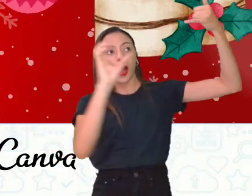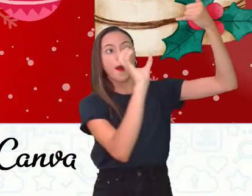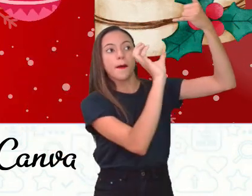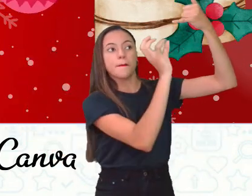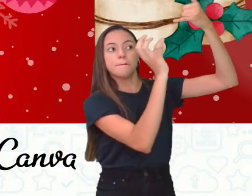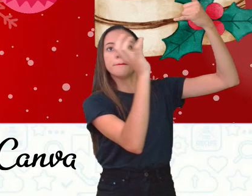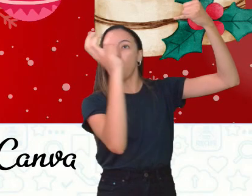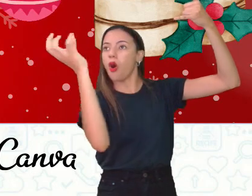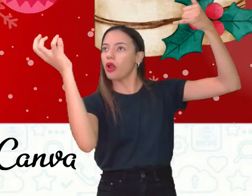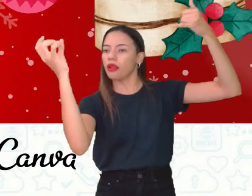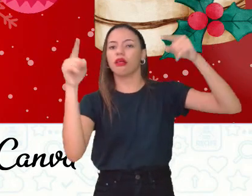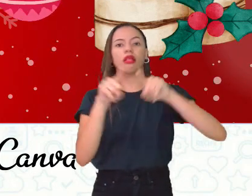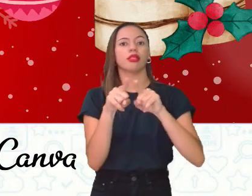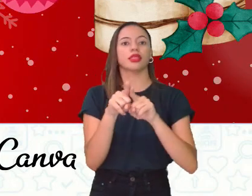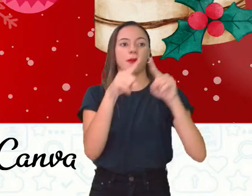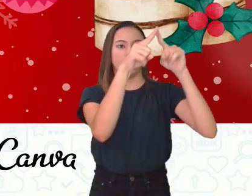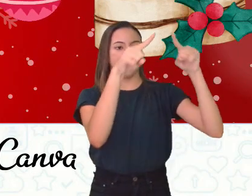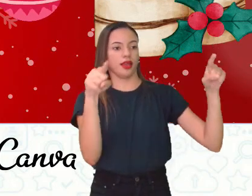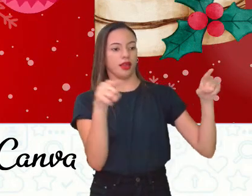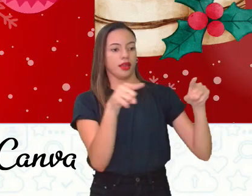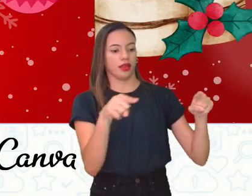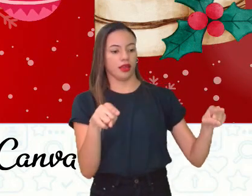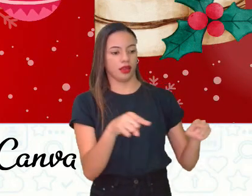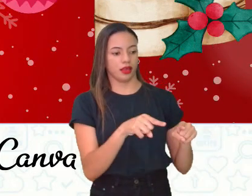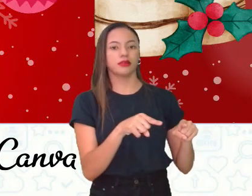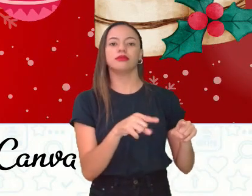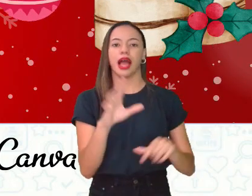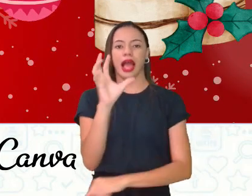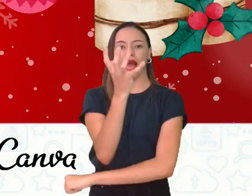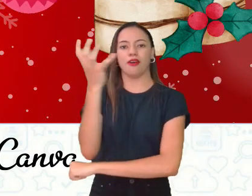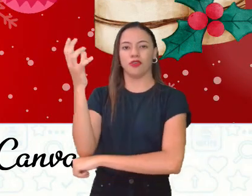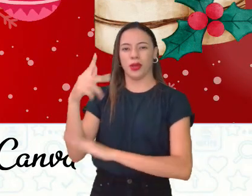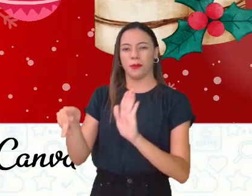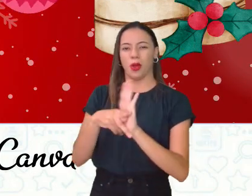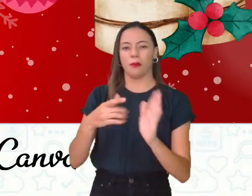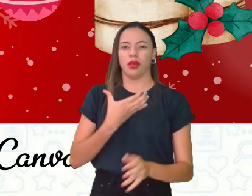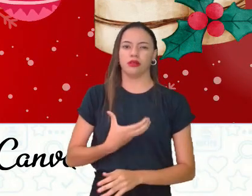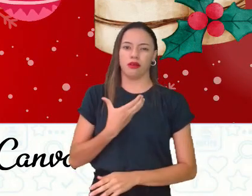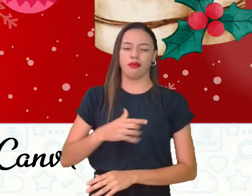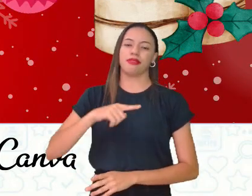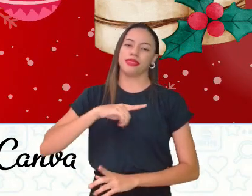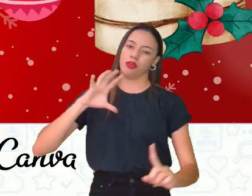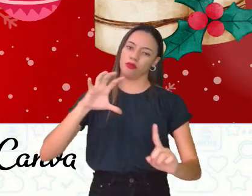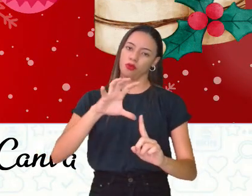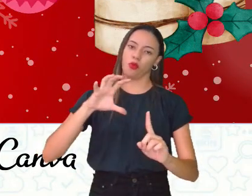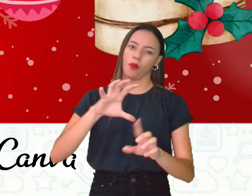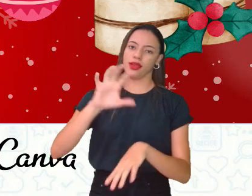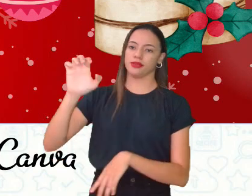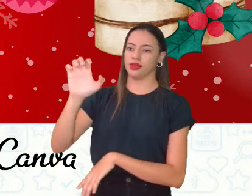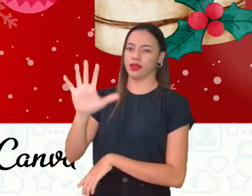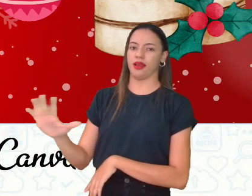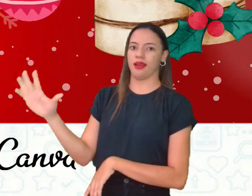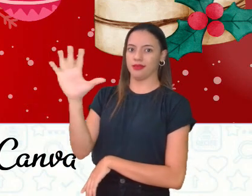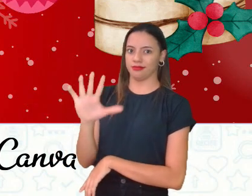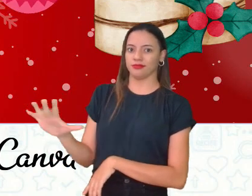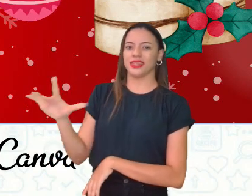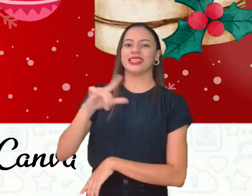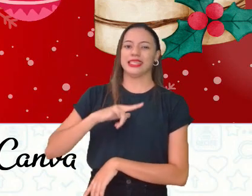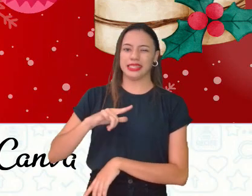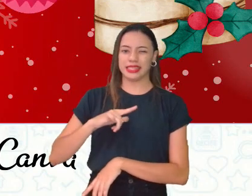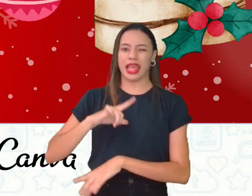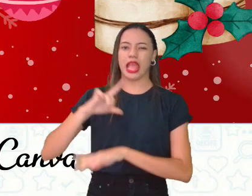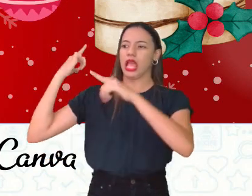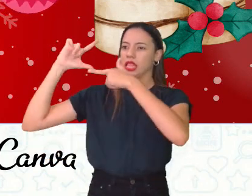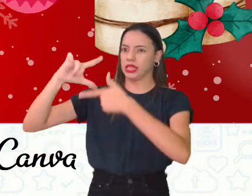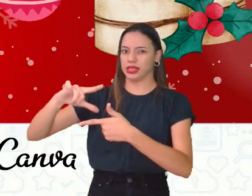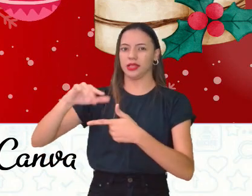que também é um símbolo natalino que veio da Europa, né? Diz que surgiu essa ideia, essa tradição da árvore de Natal